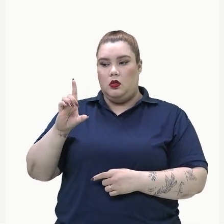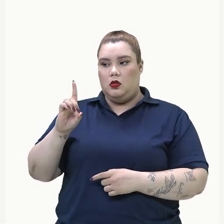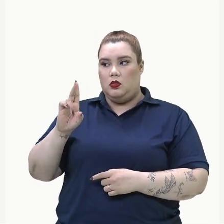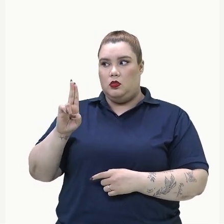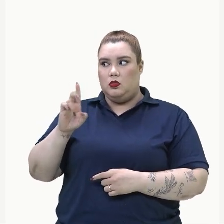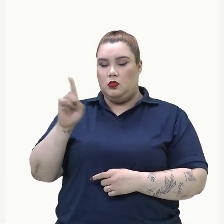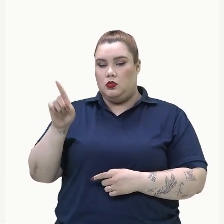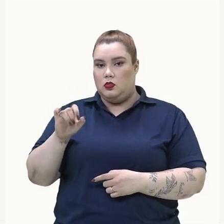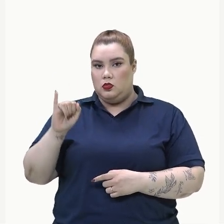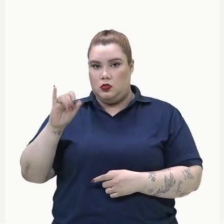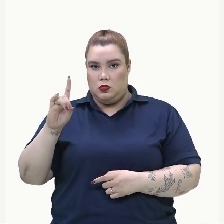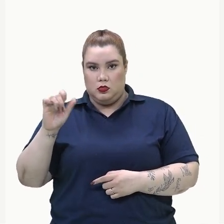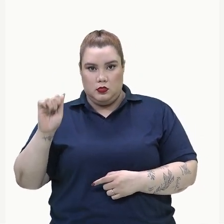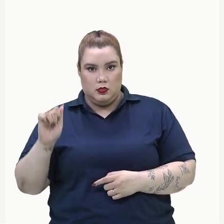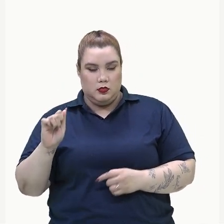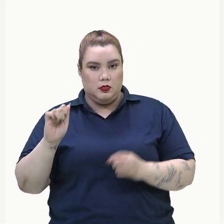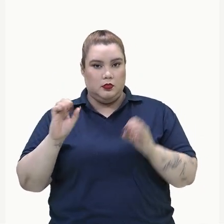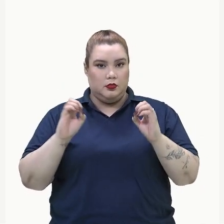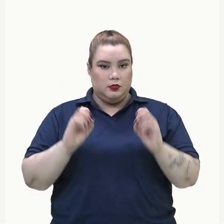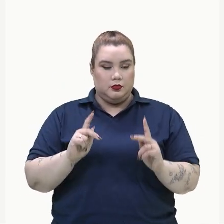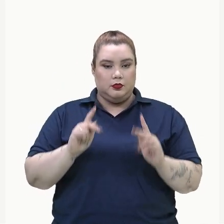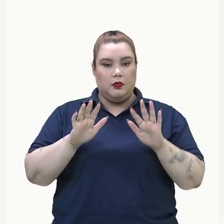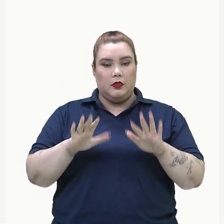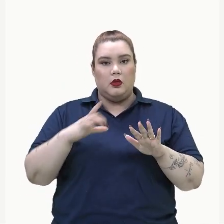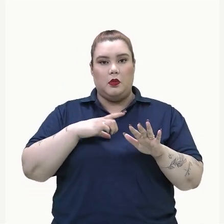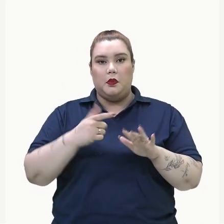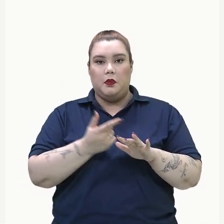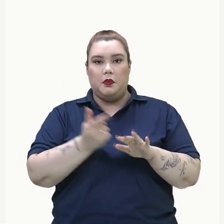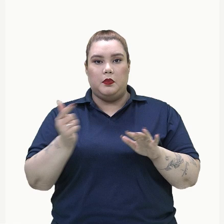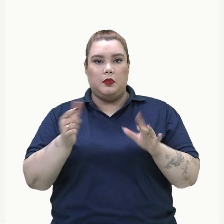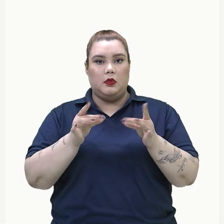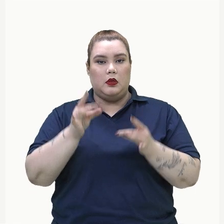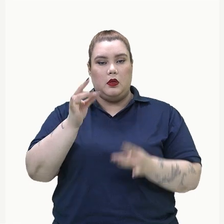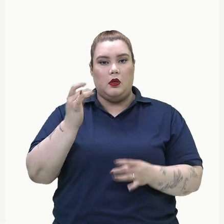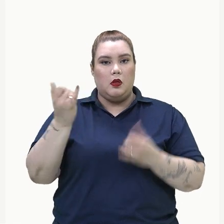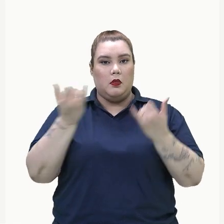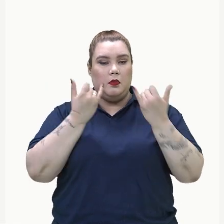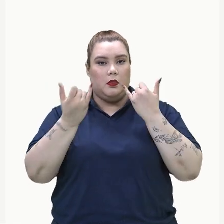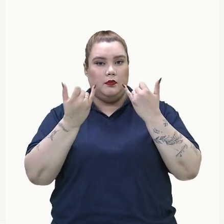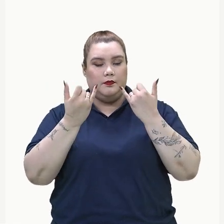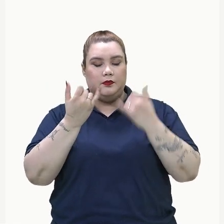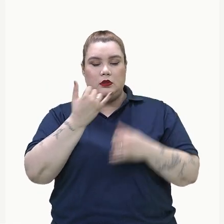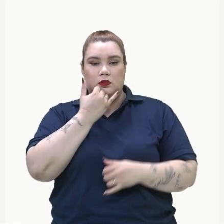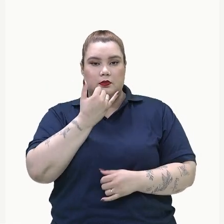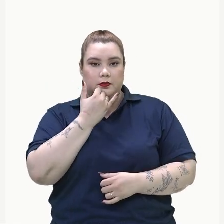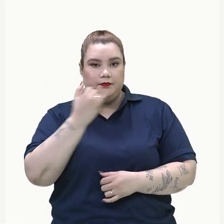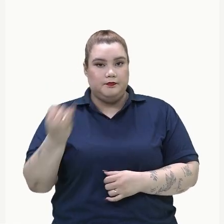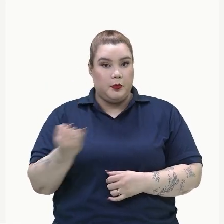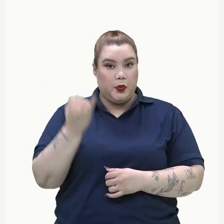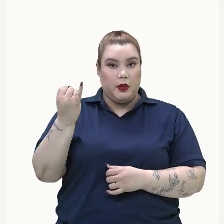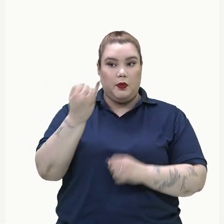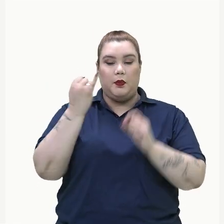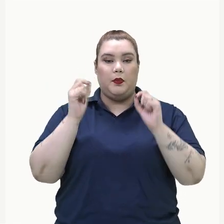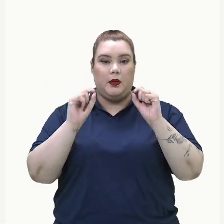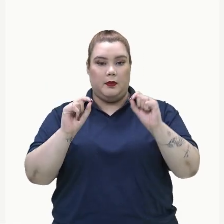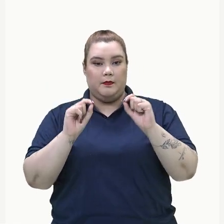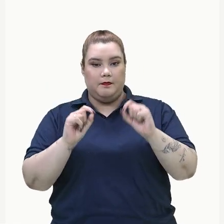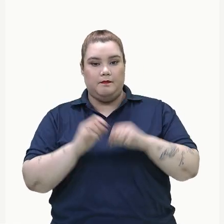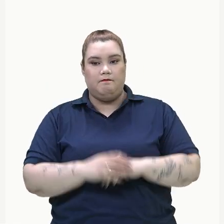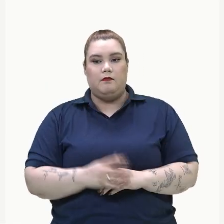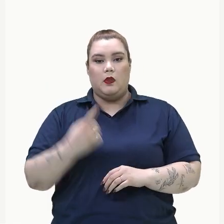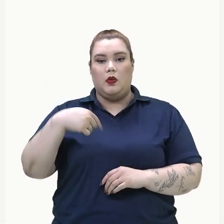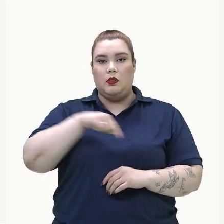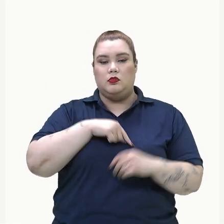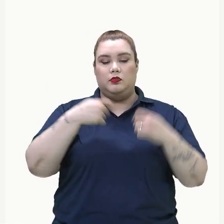beleza? E aí tem um detalhe importante, tá? Por que a gente tem, então, que